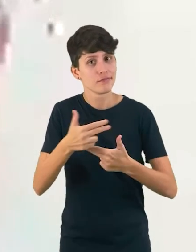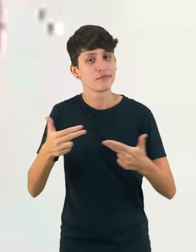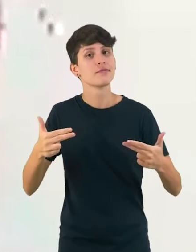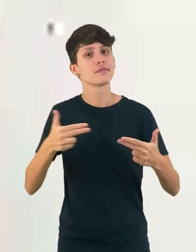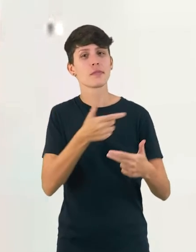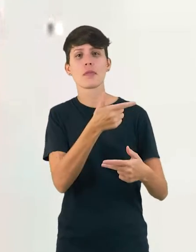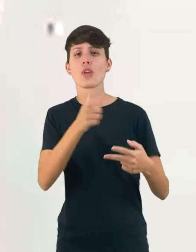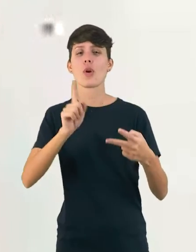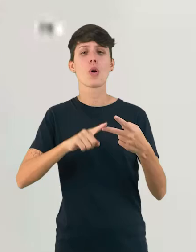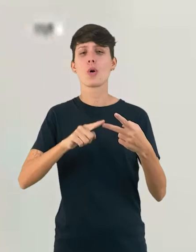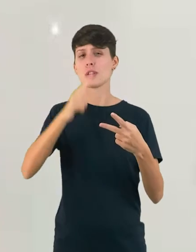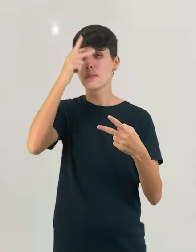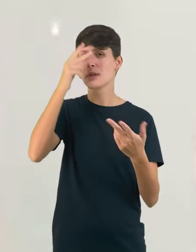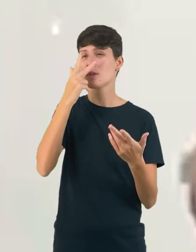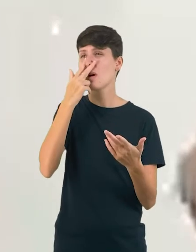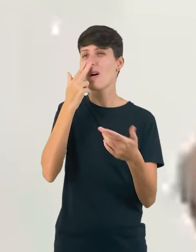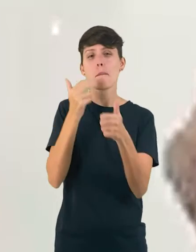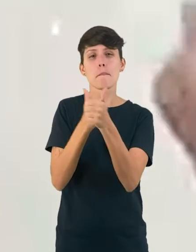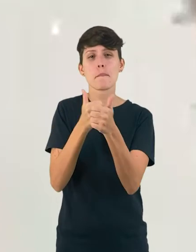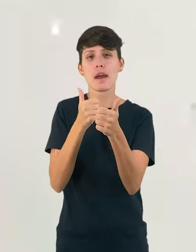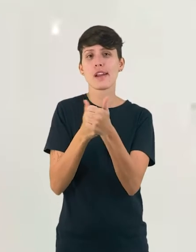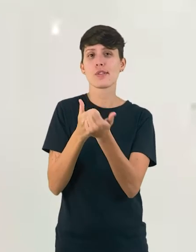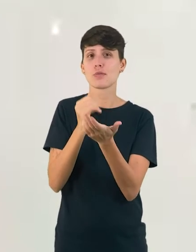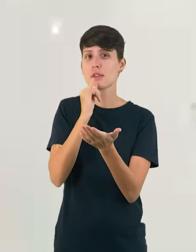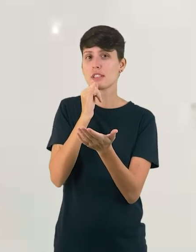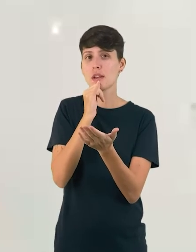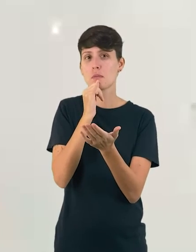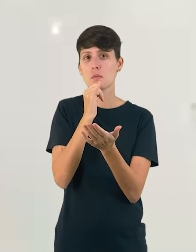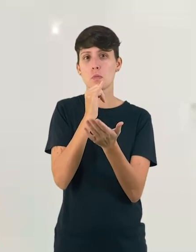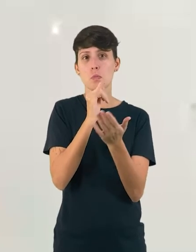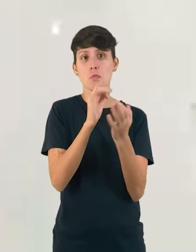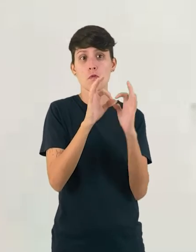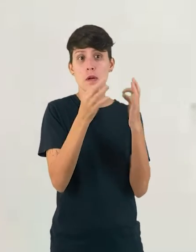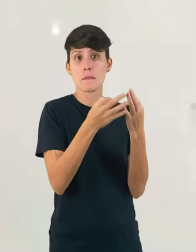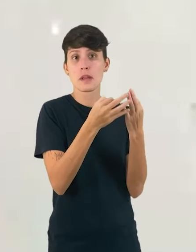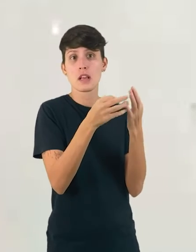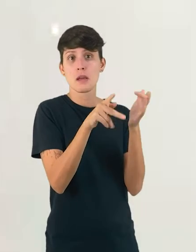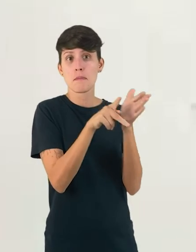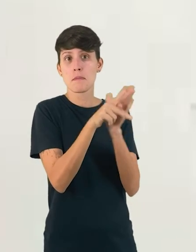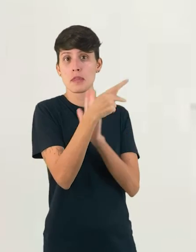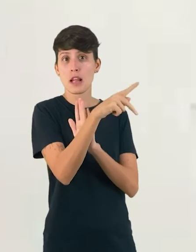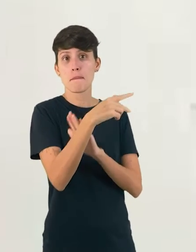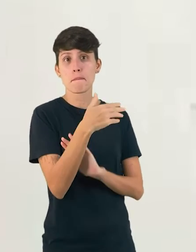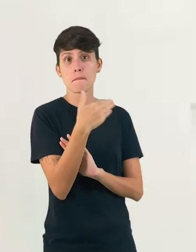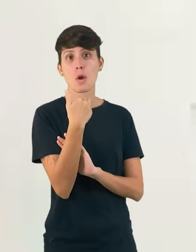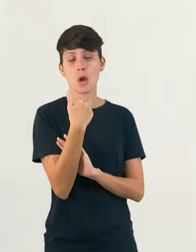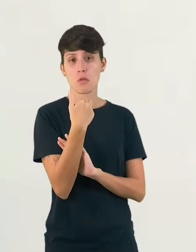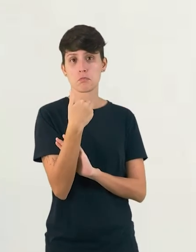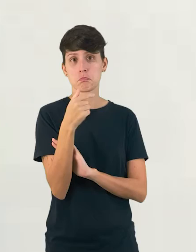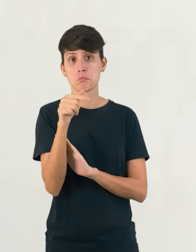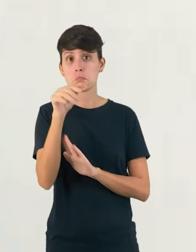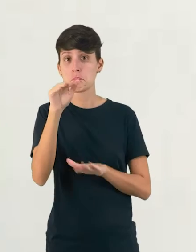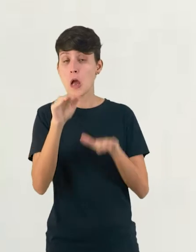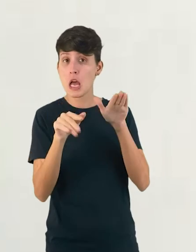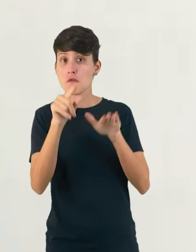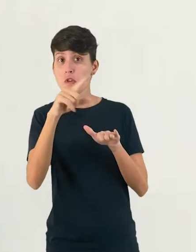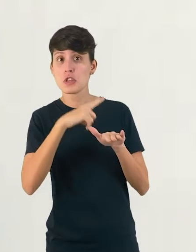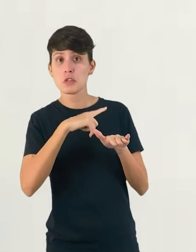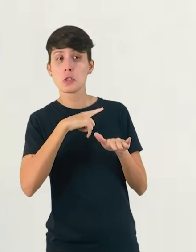processo. E aí, uma outra pessoa próxima de você perdeu um parente